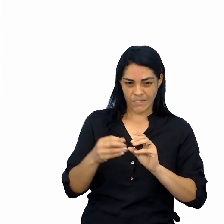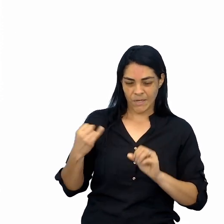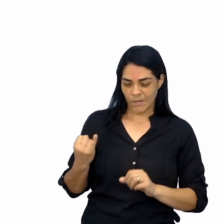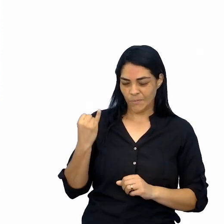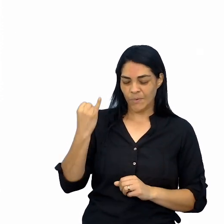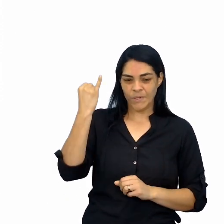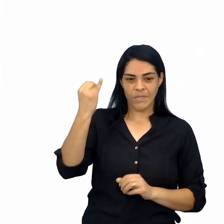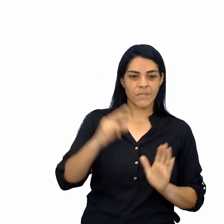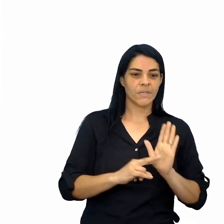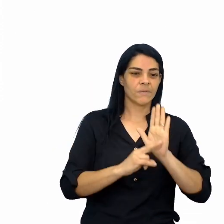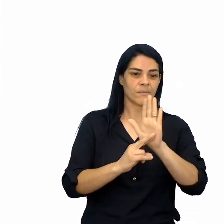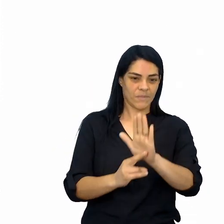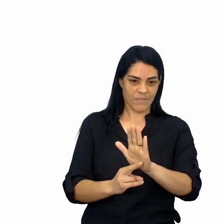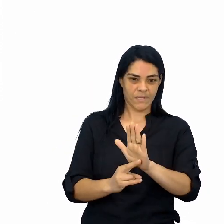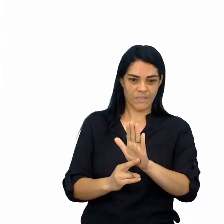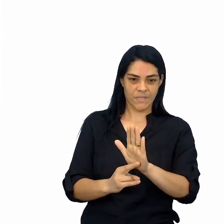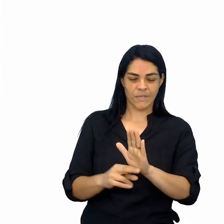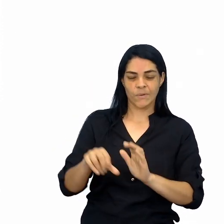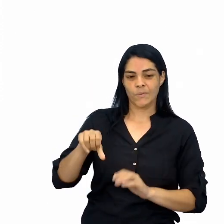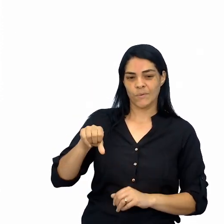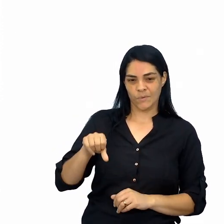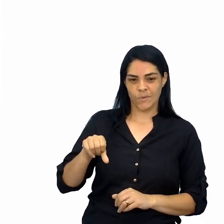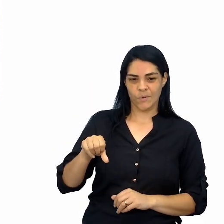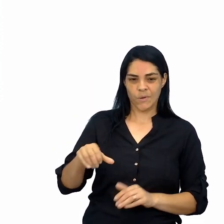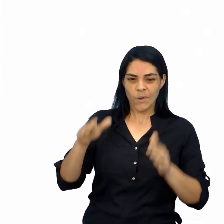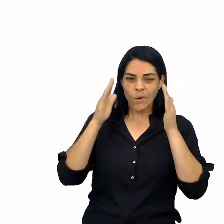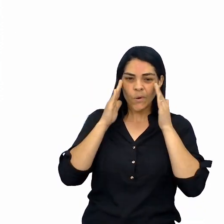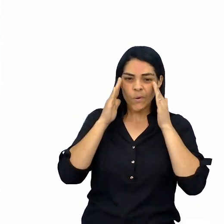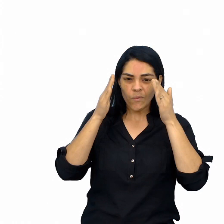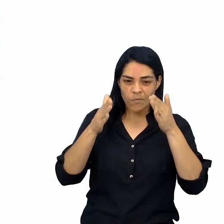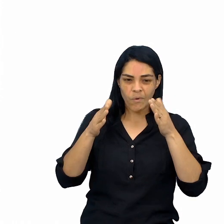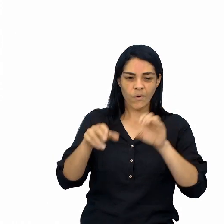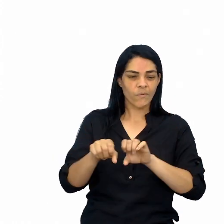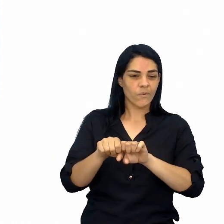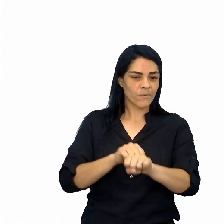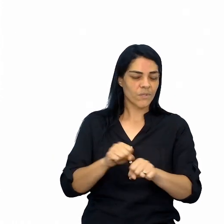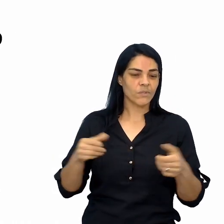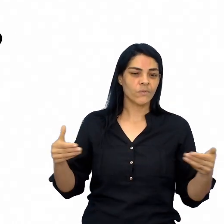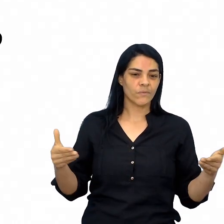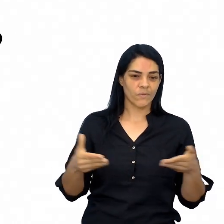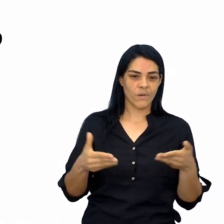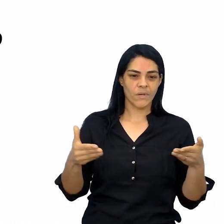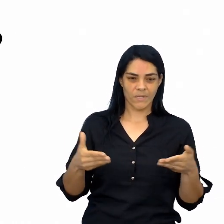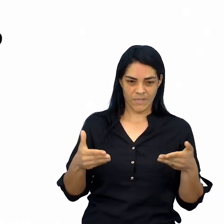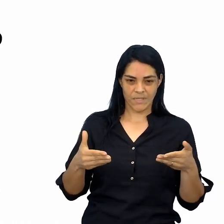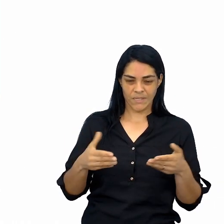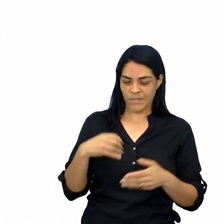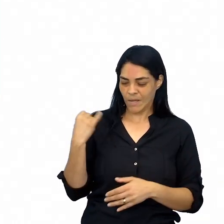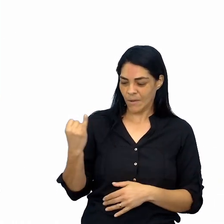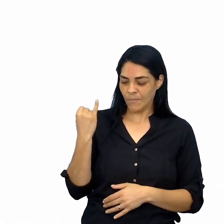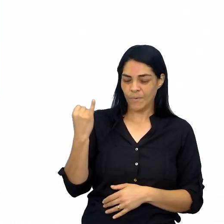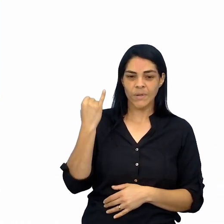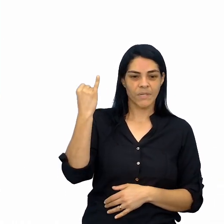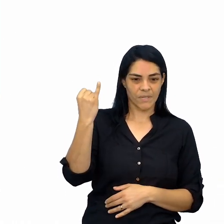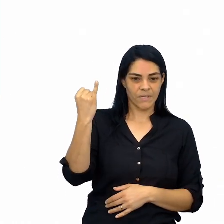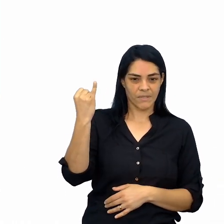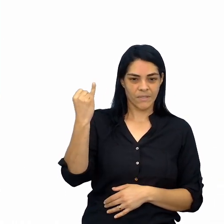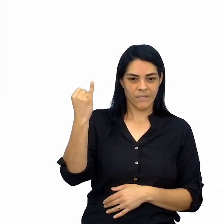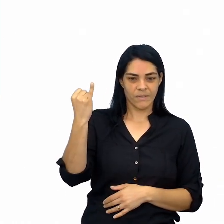sequência didática 9. E o nosso foco formativo hoje é a importância